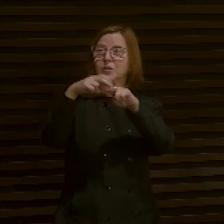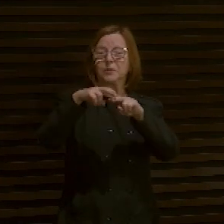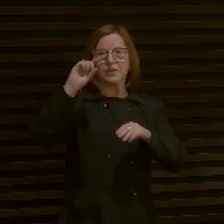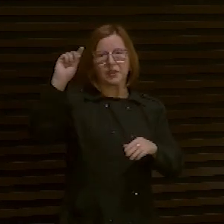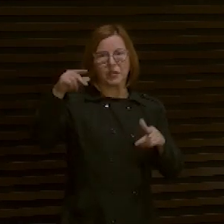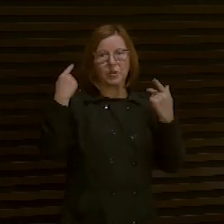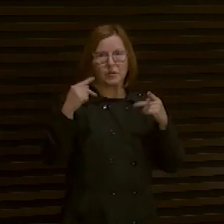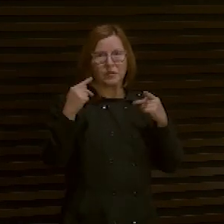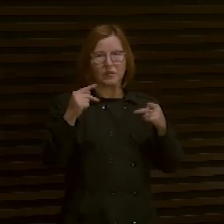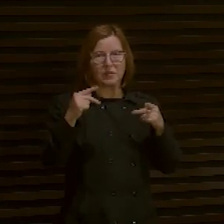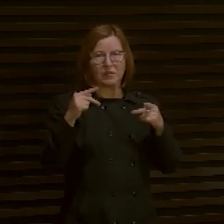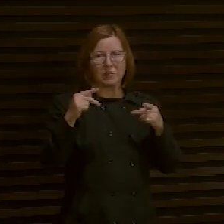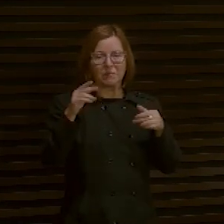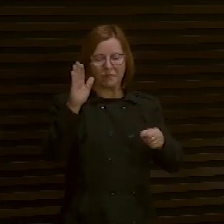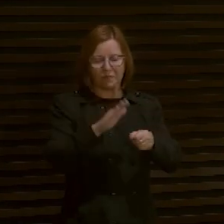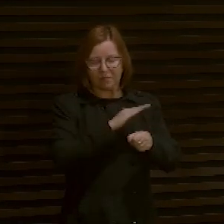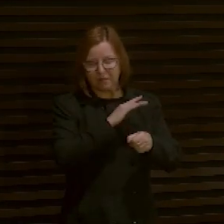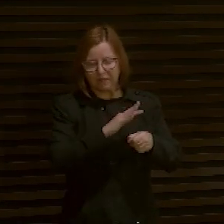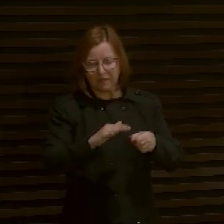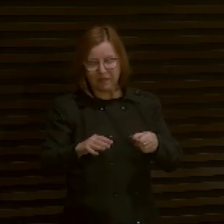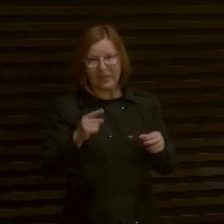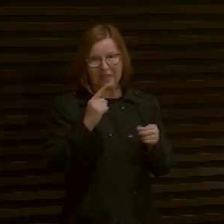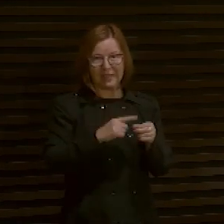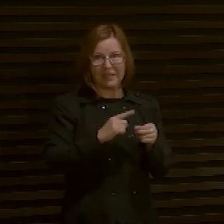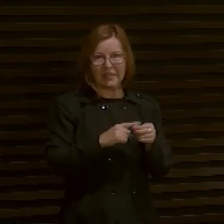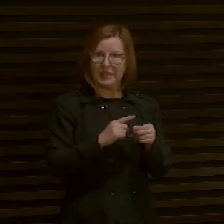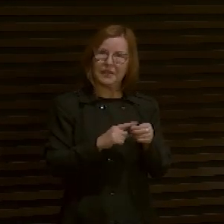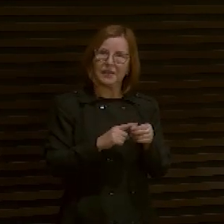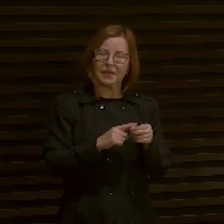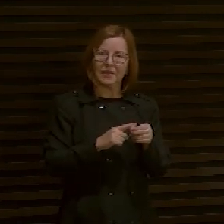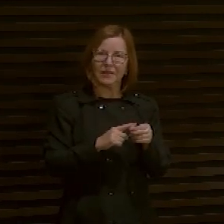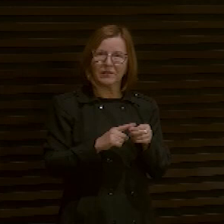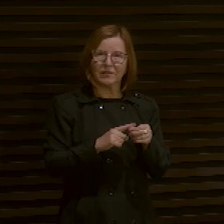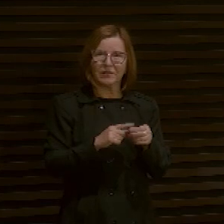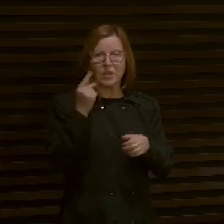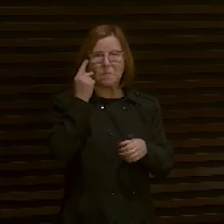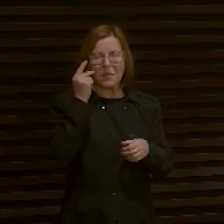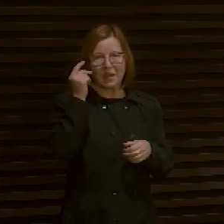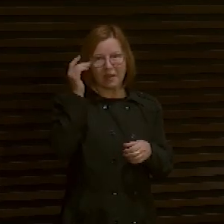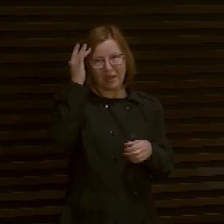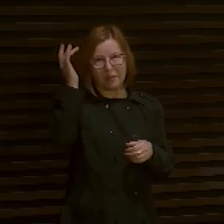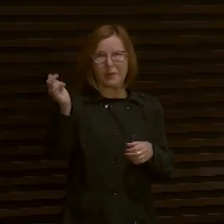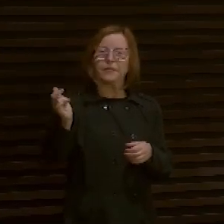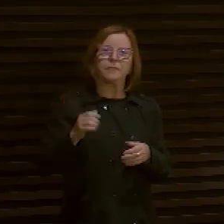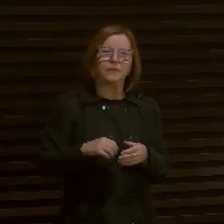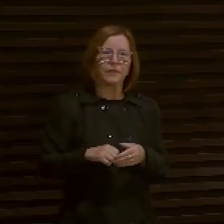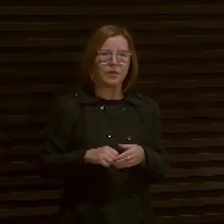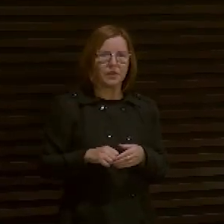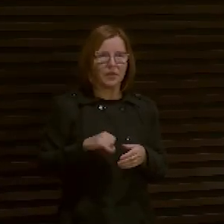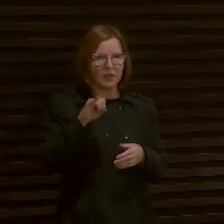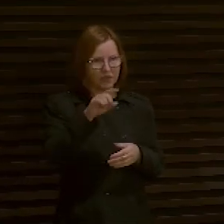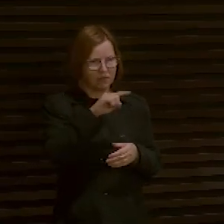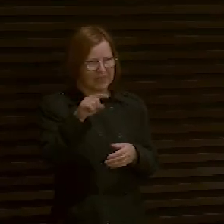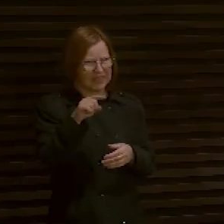profetiza abundância na cidade para um dia depois. Se você olhar com uma ótica humana, você fala: Eliseu está